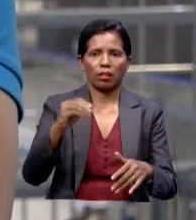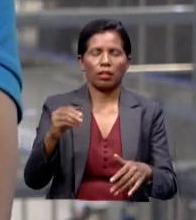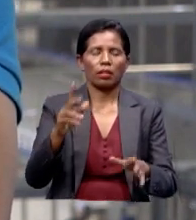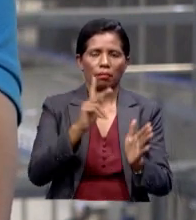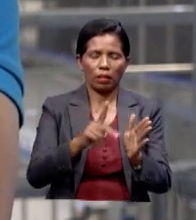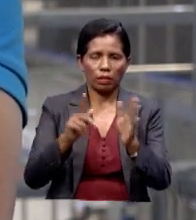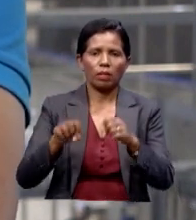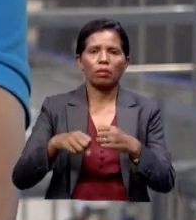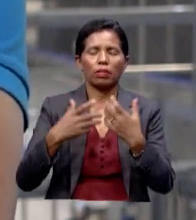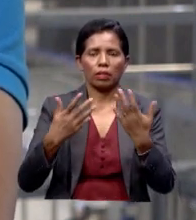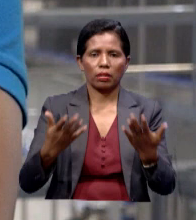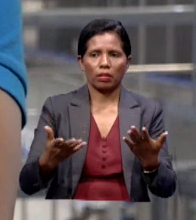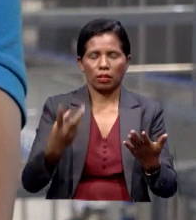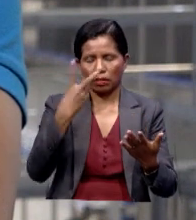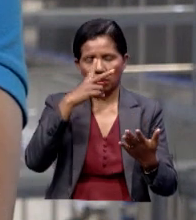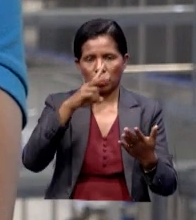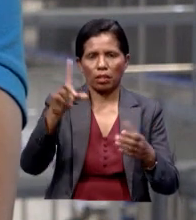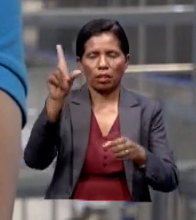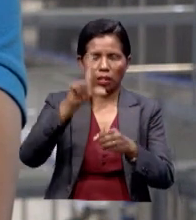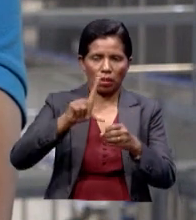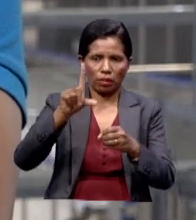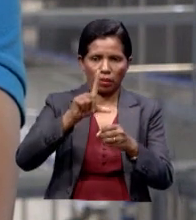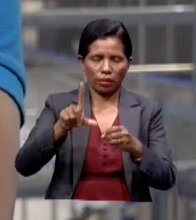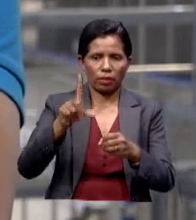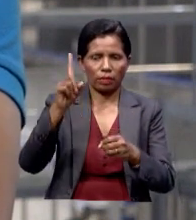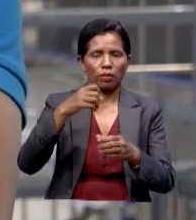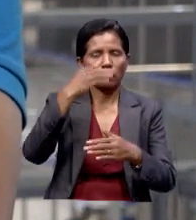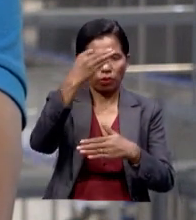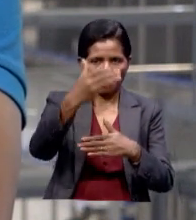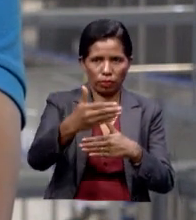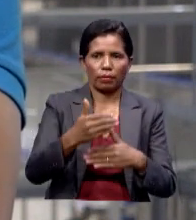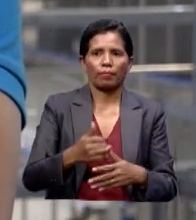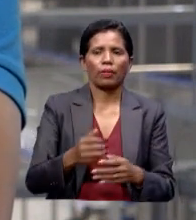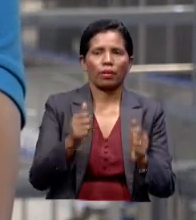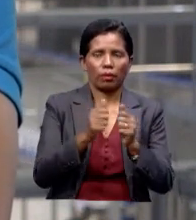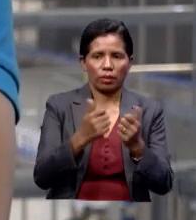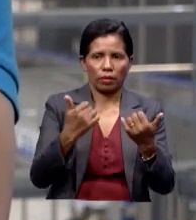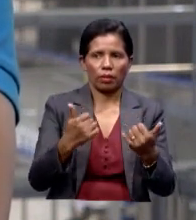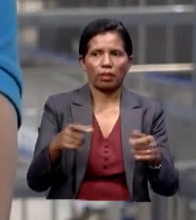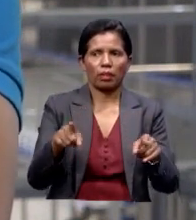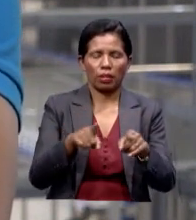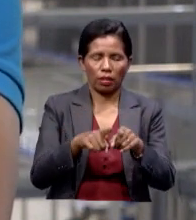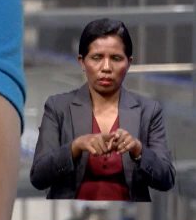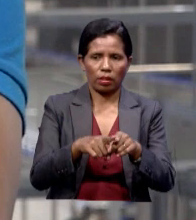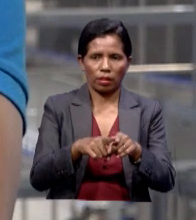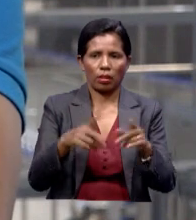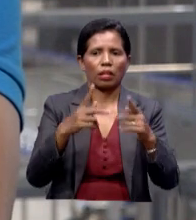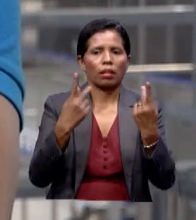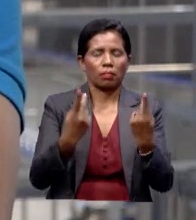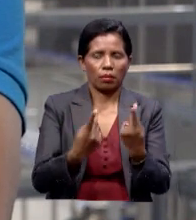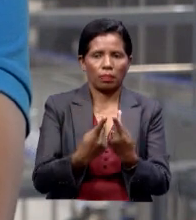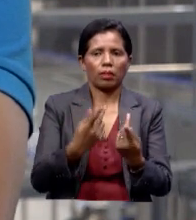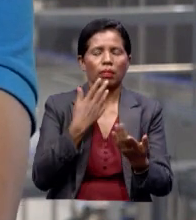bele unsa bele hari laboratorium ini ya futuro in mai. Hoi dani maka hanesan kumpulan fresca hanesan kumpulan be